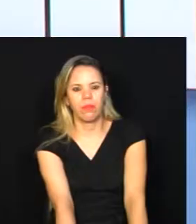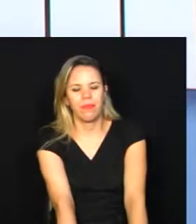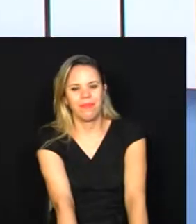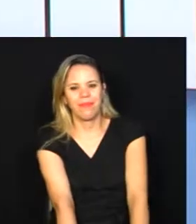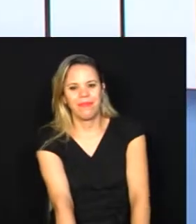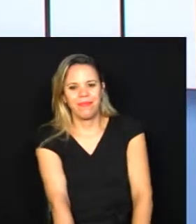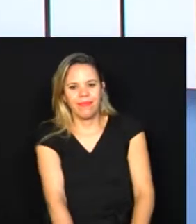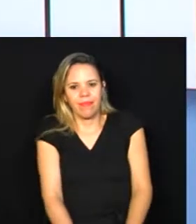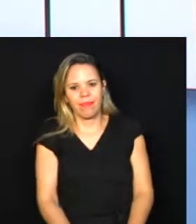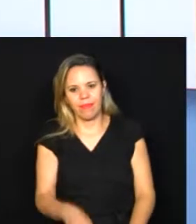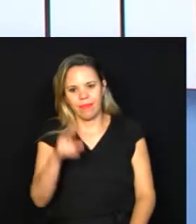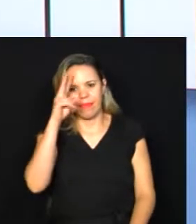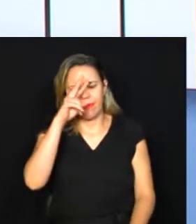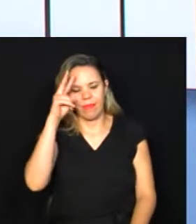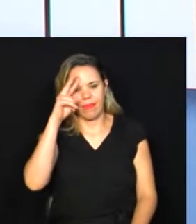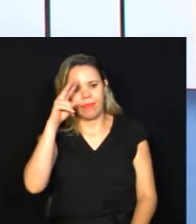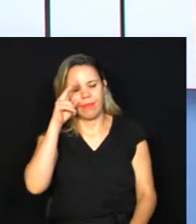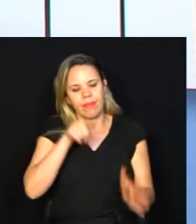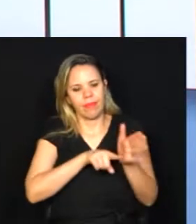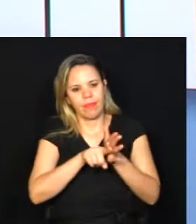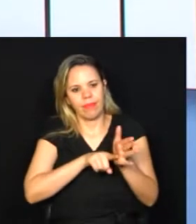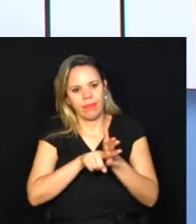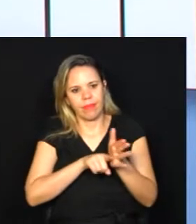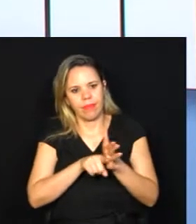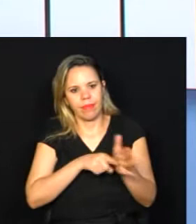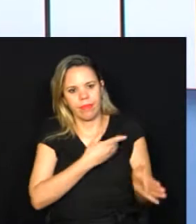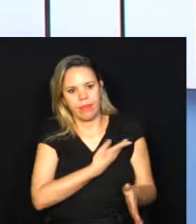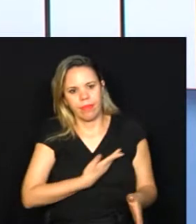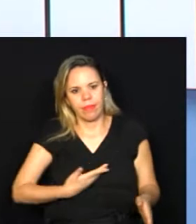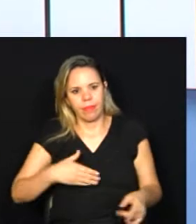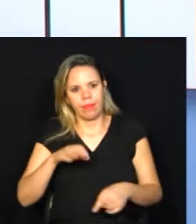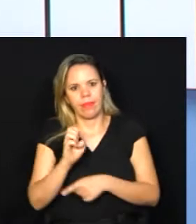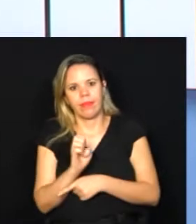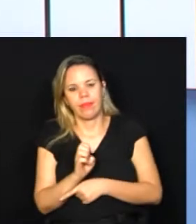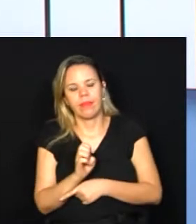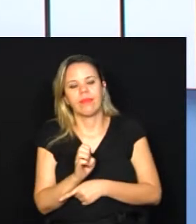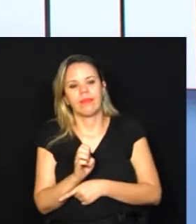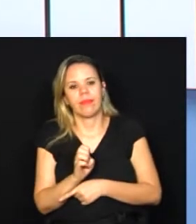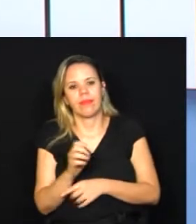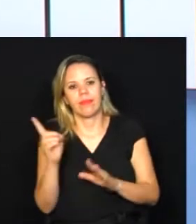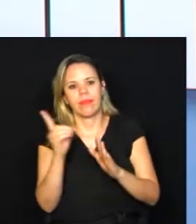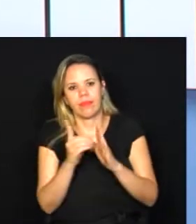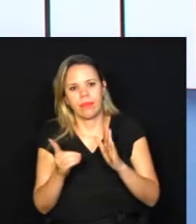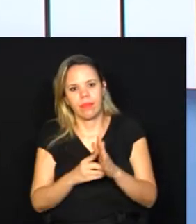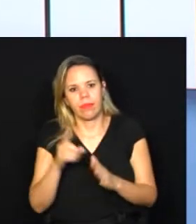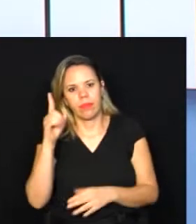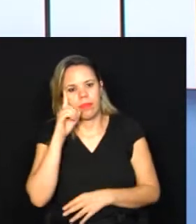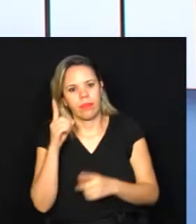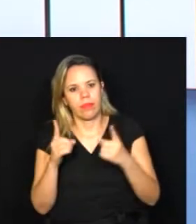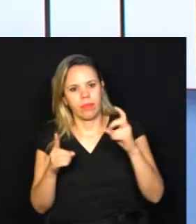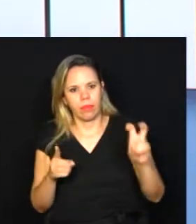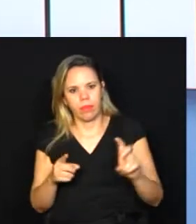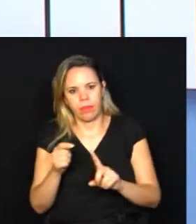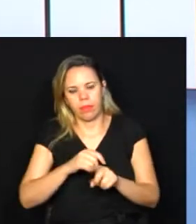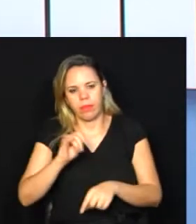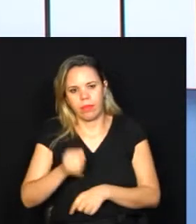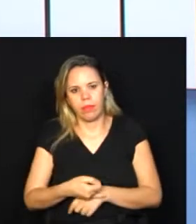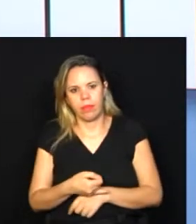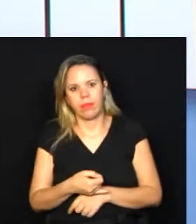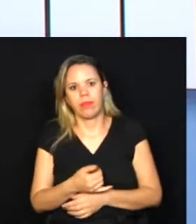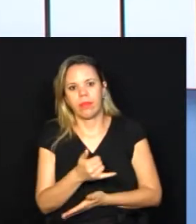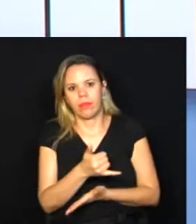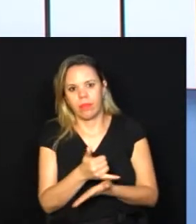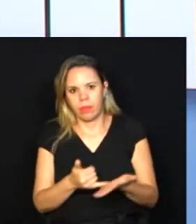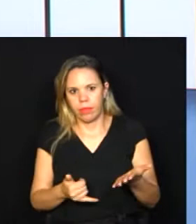E lembrando que de acordo com o governo estadual decreto diz que a partir de 15 de Janeiro esse essa